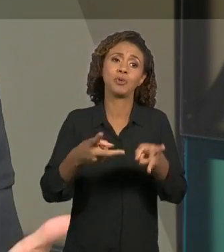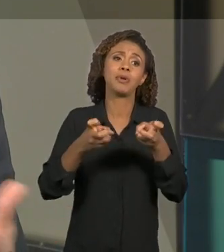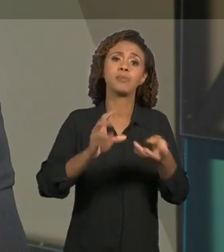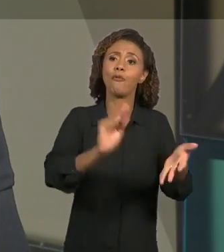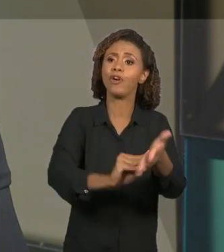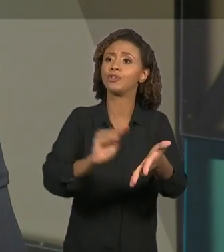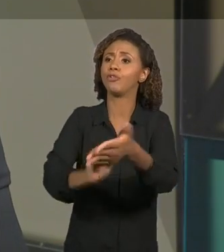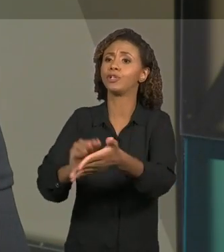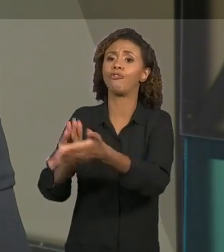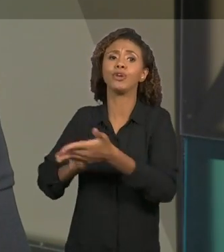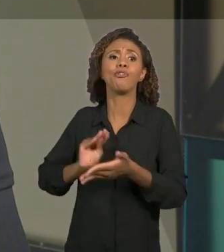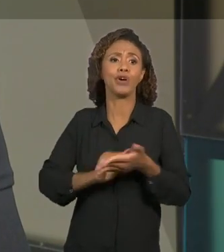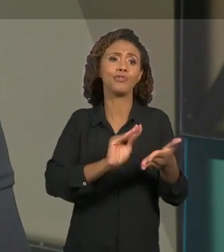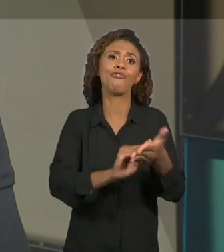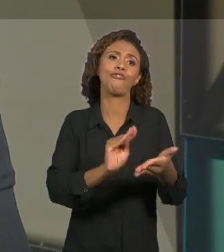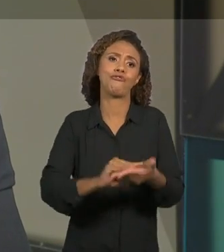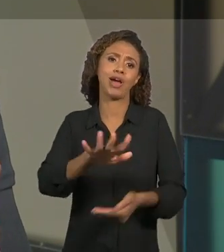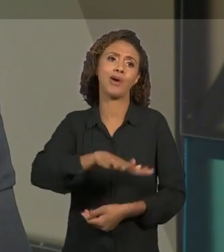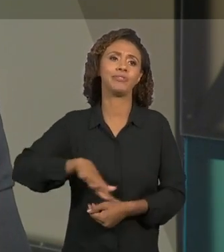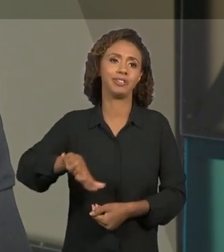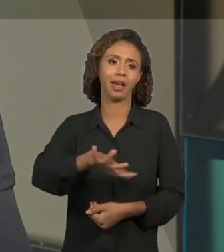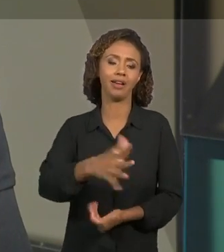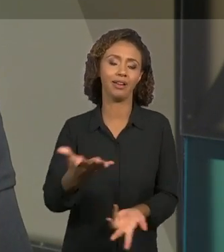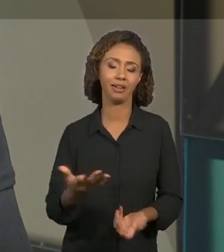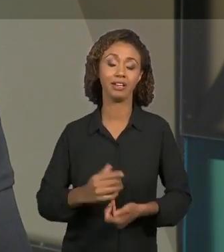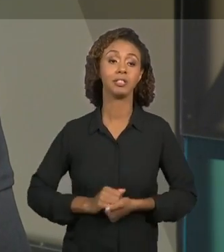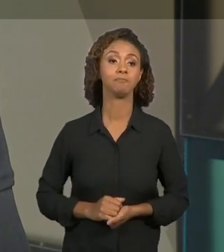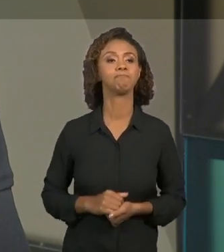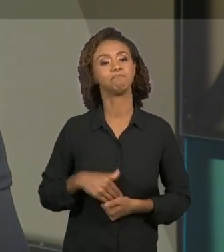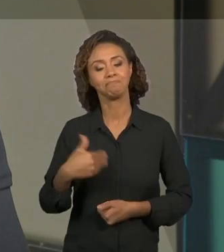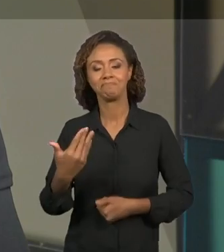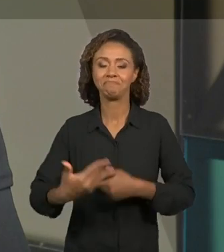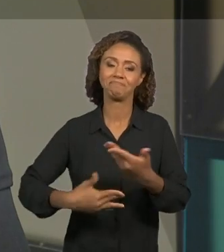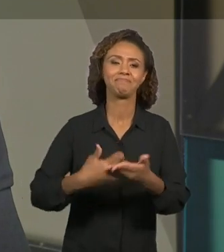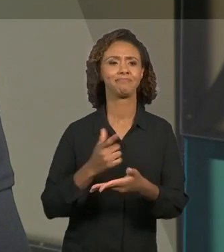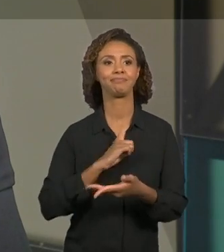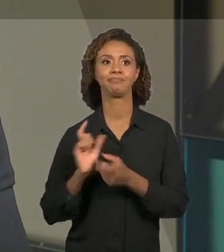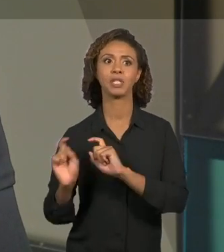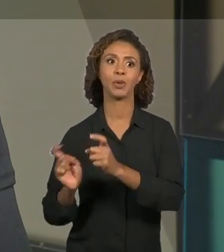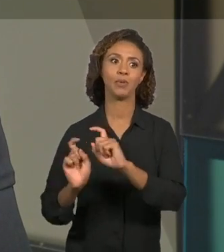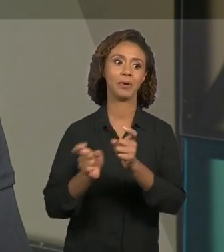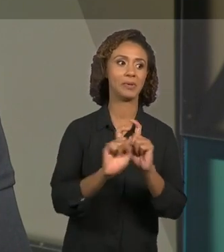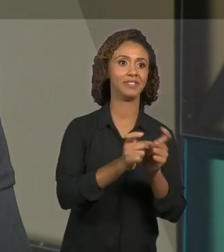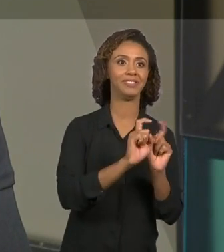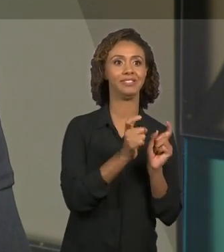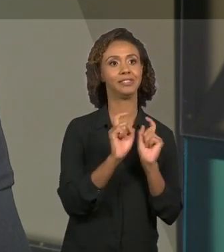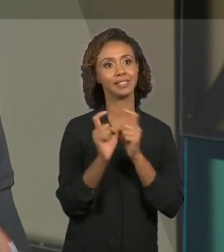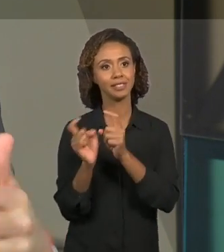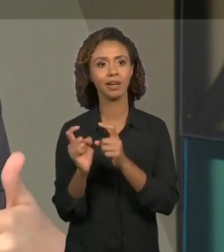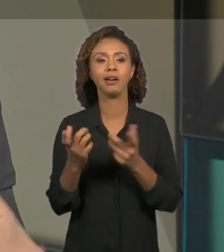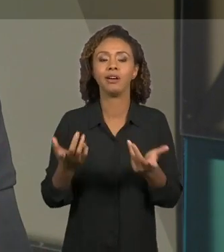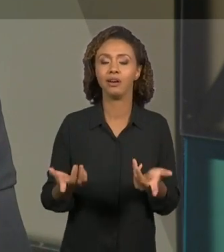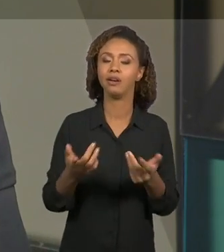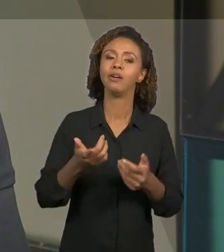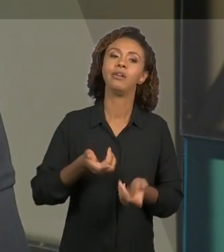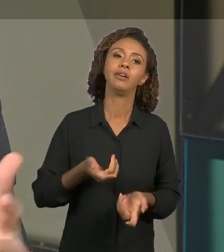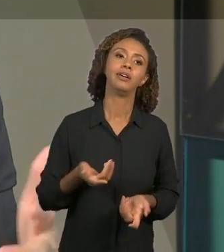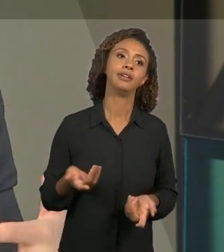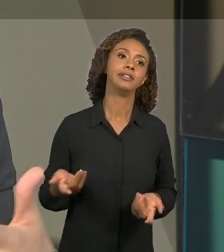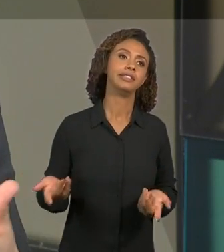maior demanda maior falta junto ao segmento a partir daí foram várias reuniões diversas diversas